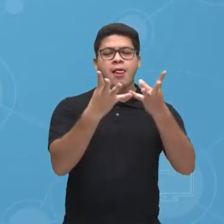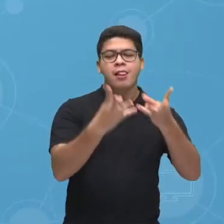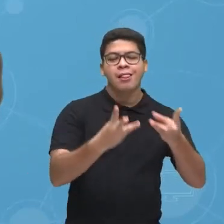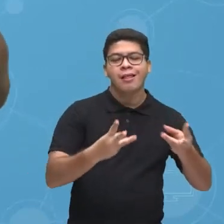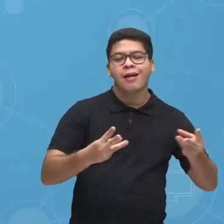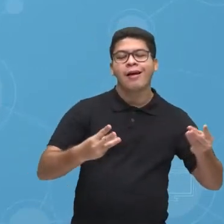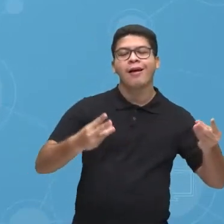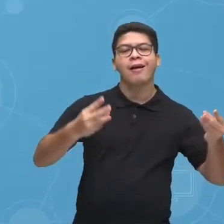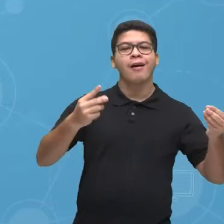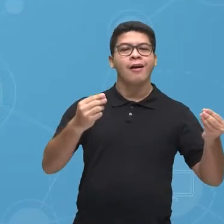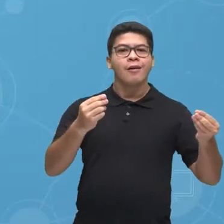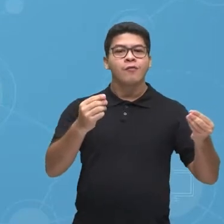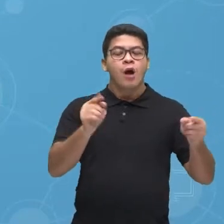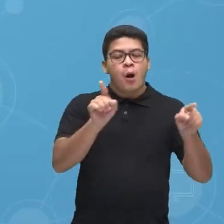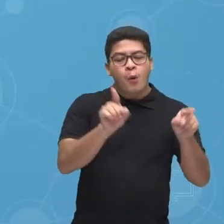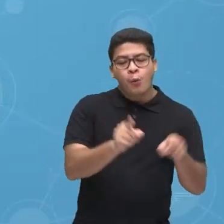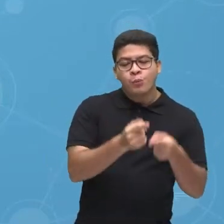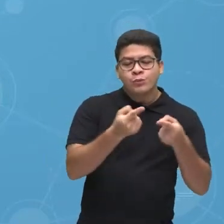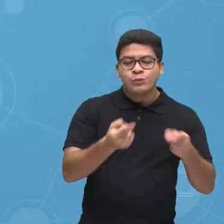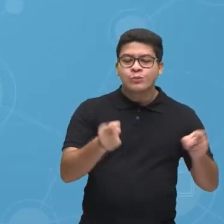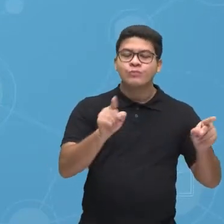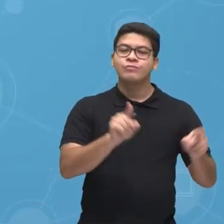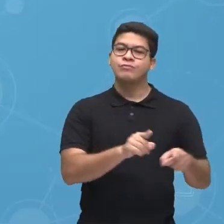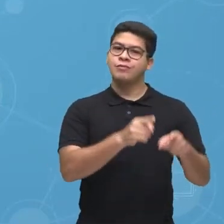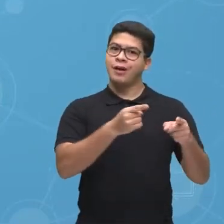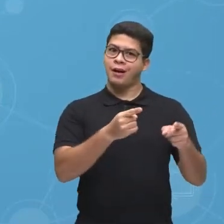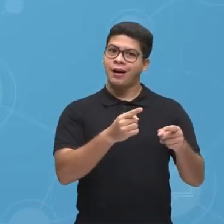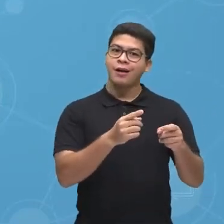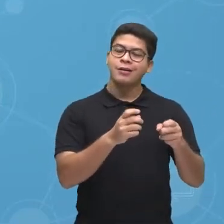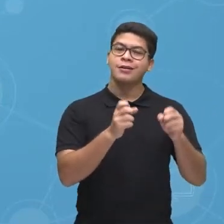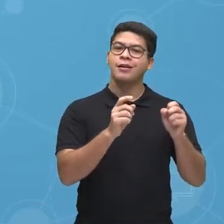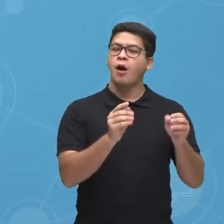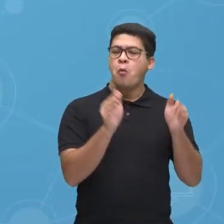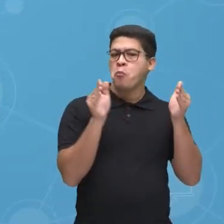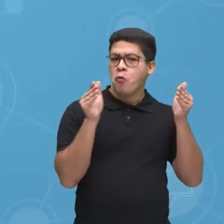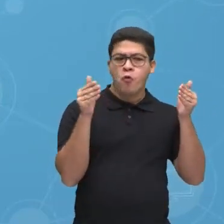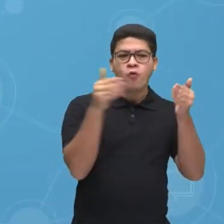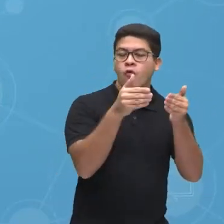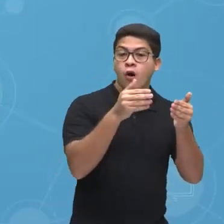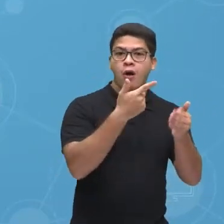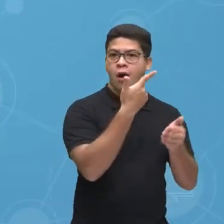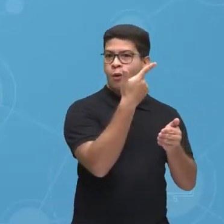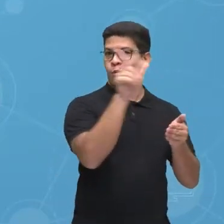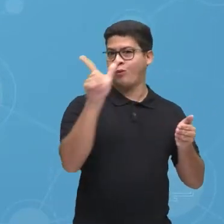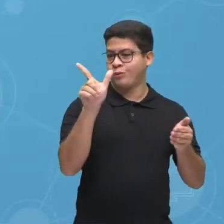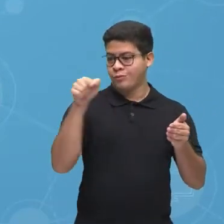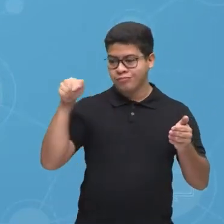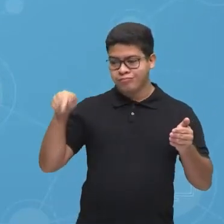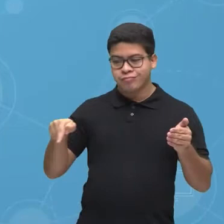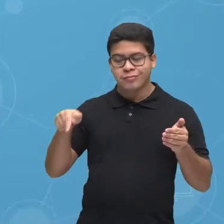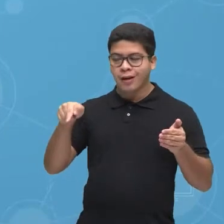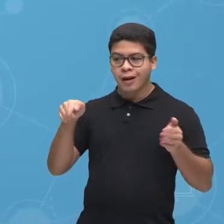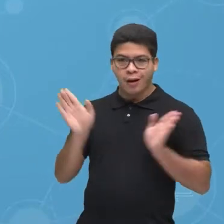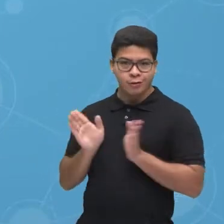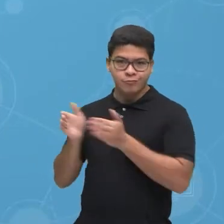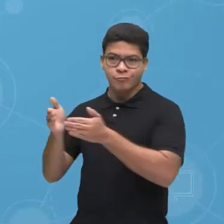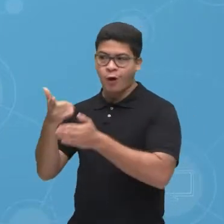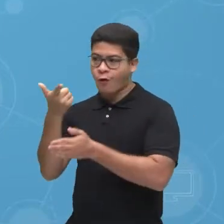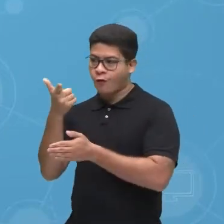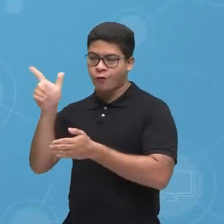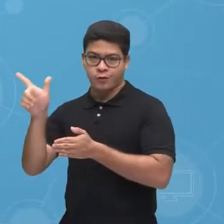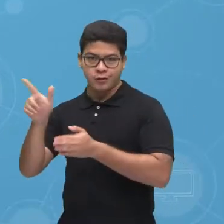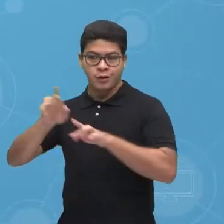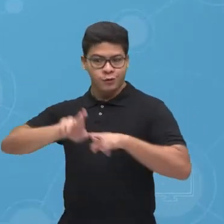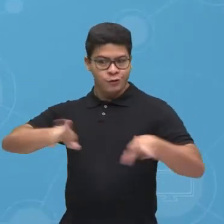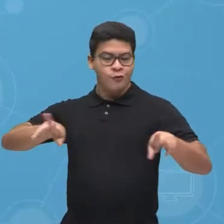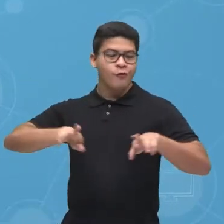trabalhos assim com música, né? Uma outra vertente da ginástica artística. E aí surgiu a